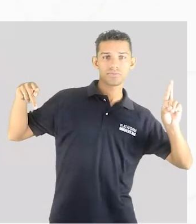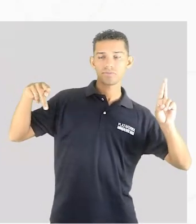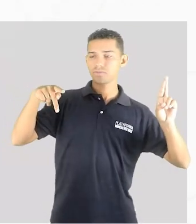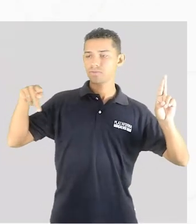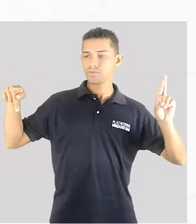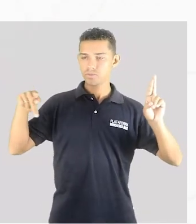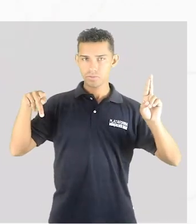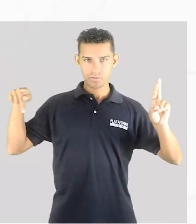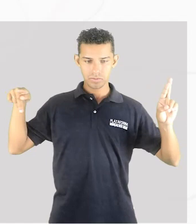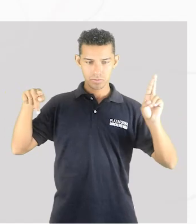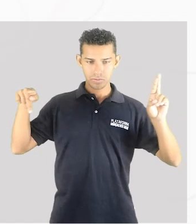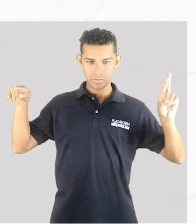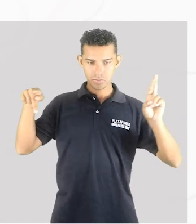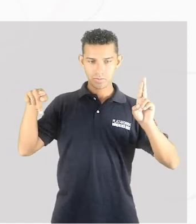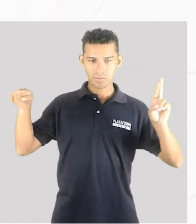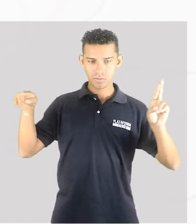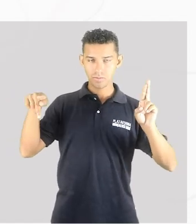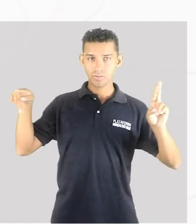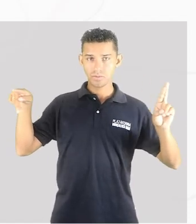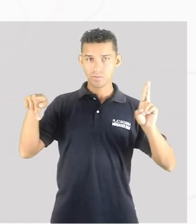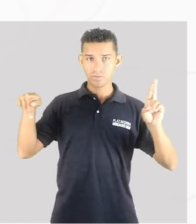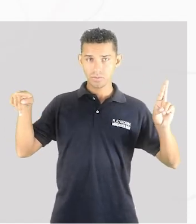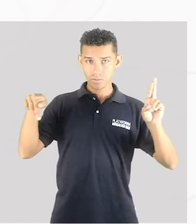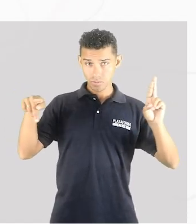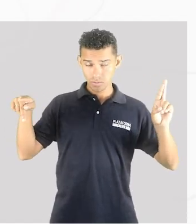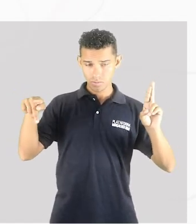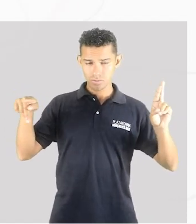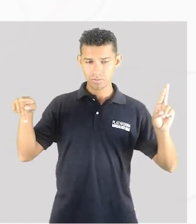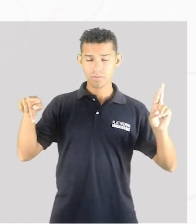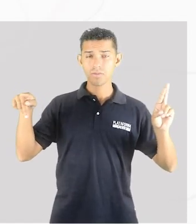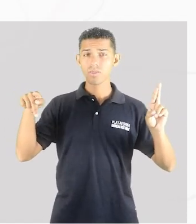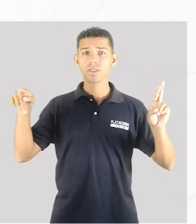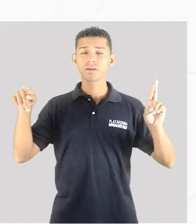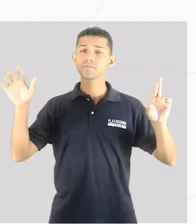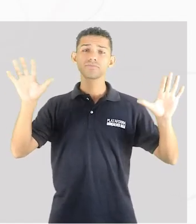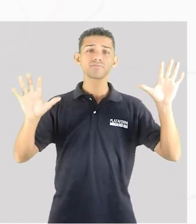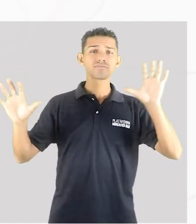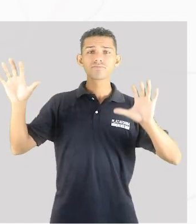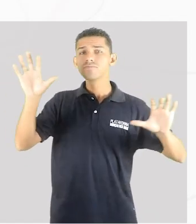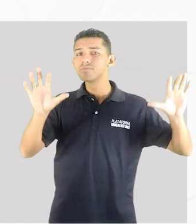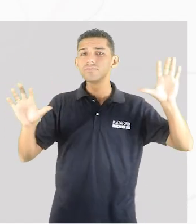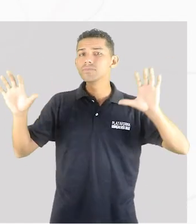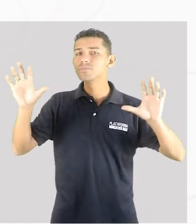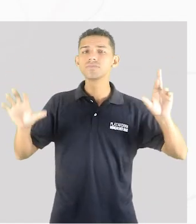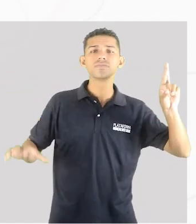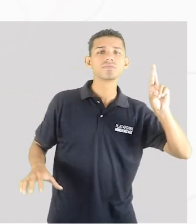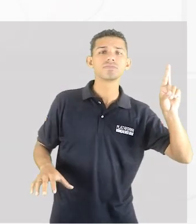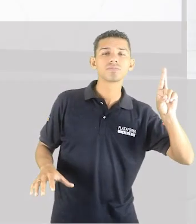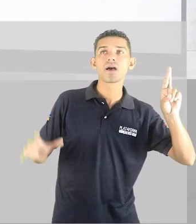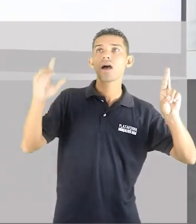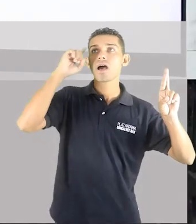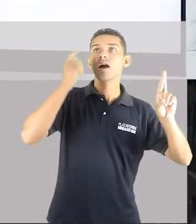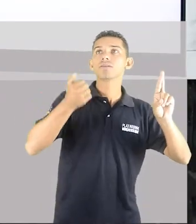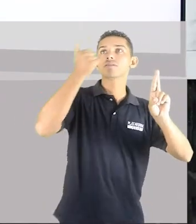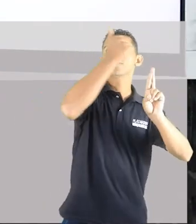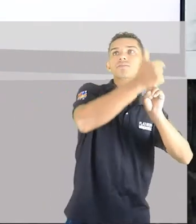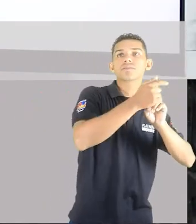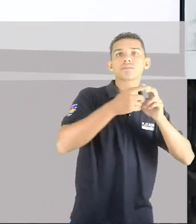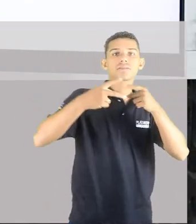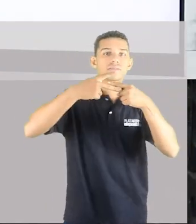Tranquilo? Então, a gente tem reagentes e produtos que, quando a gente fala assim, reagente, tem que lembrar logo, antes da